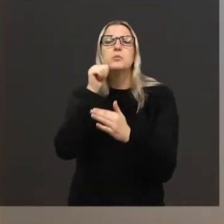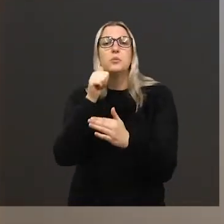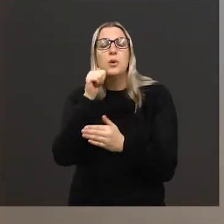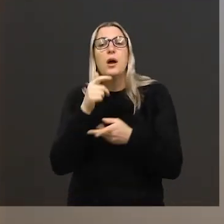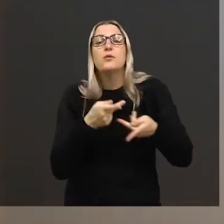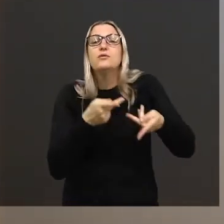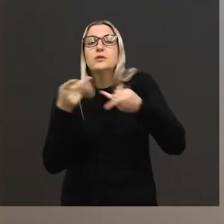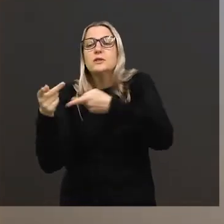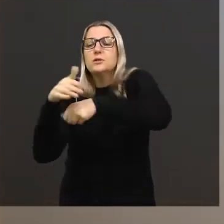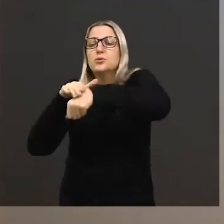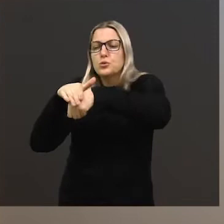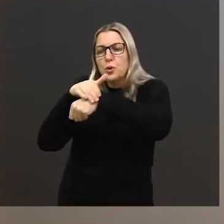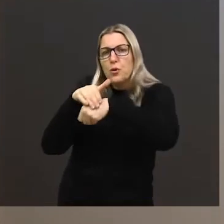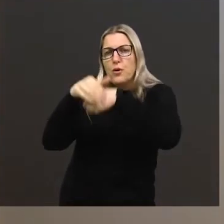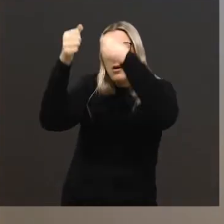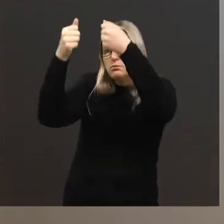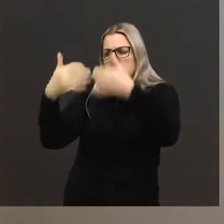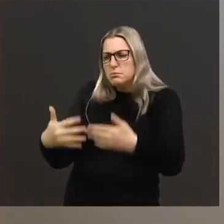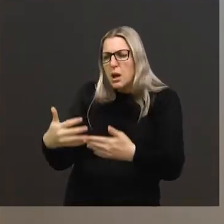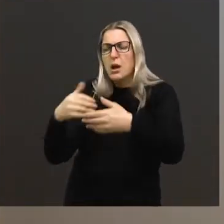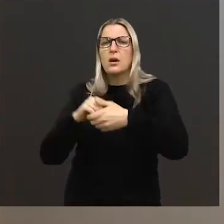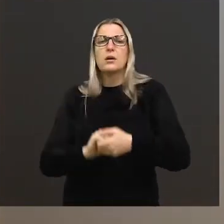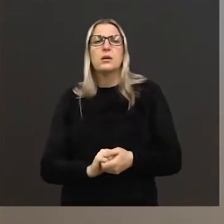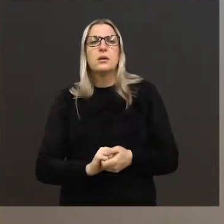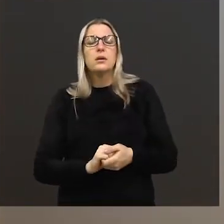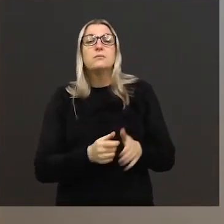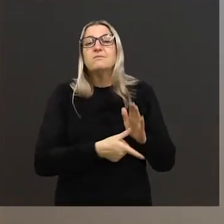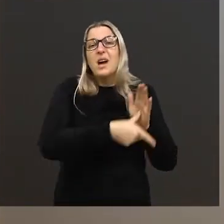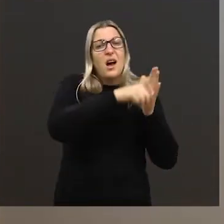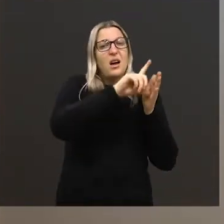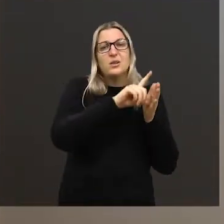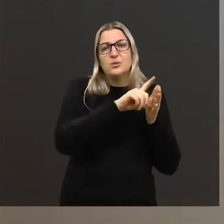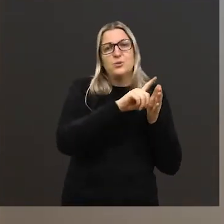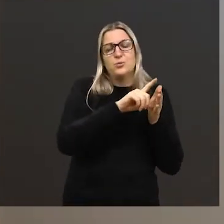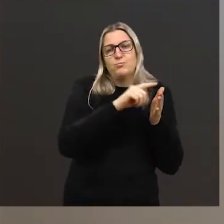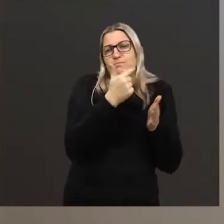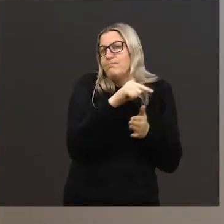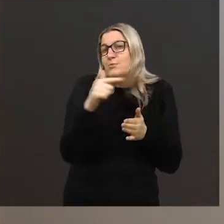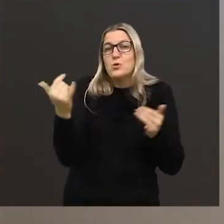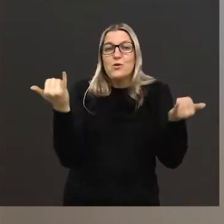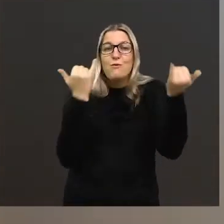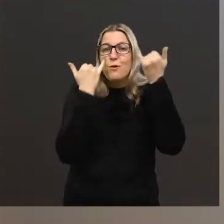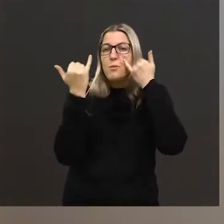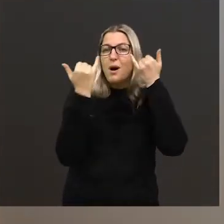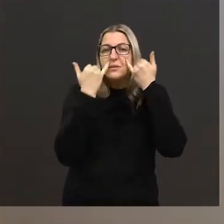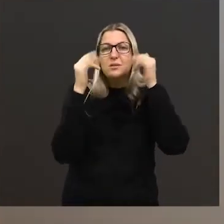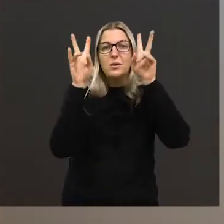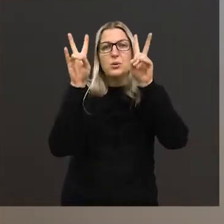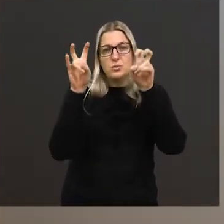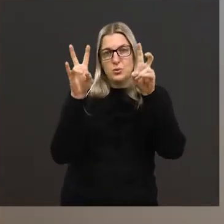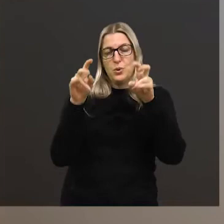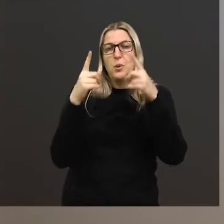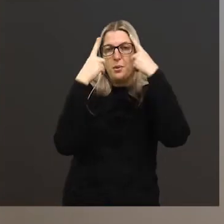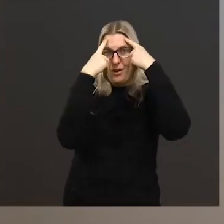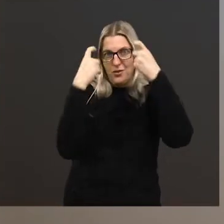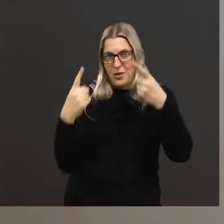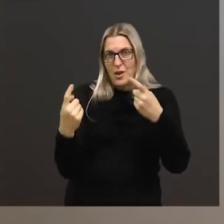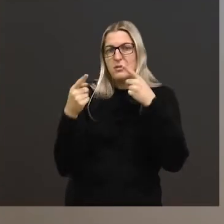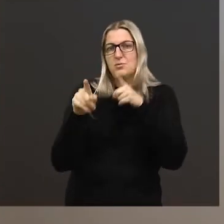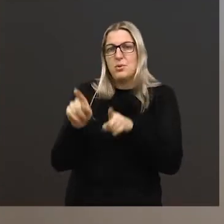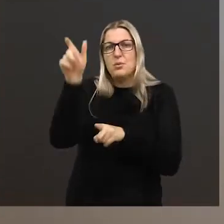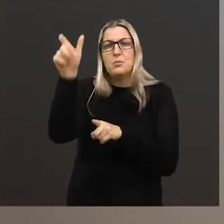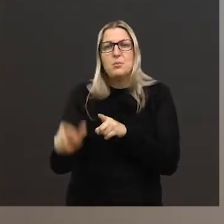das mulheres, visitando, conversando. Então, me parece que o que havia antes era realmente uma subnotificação, né, dos